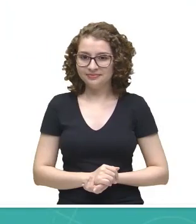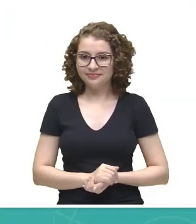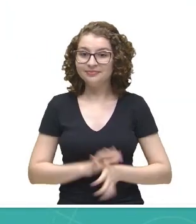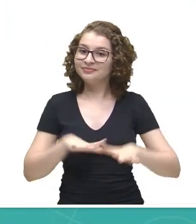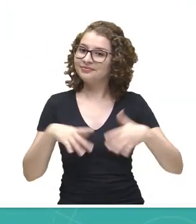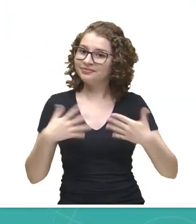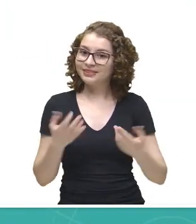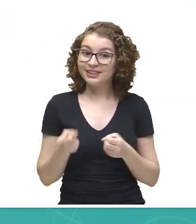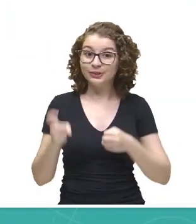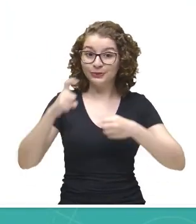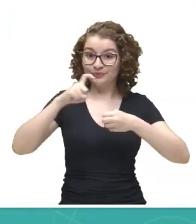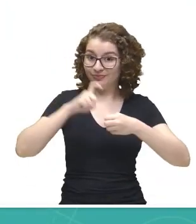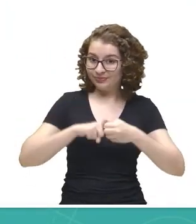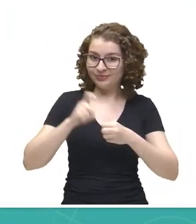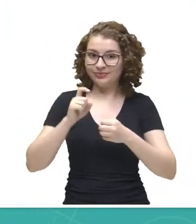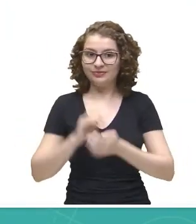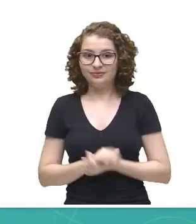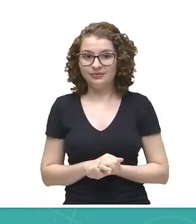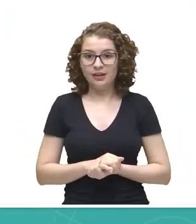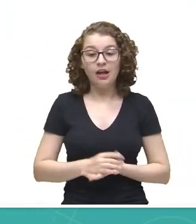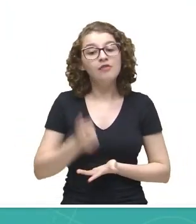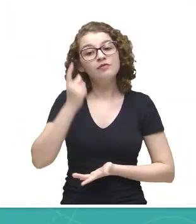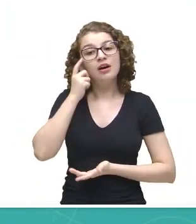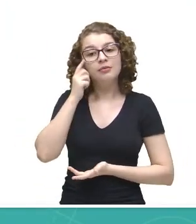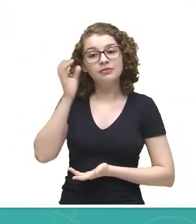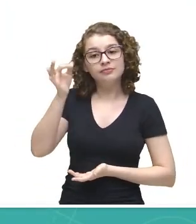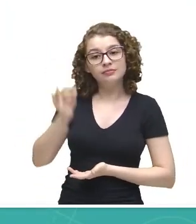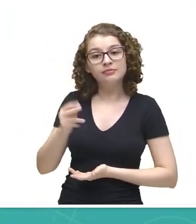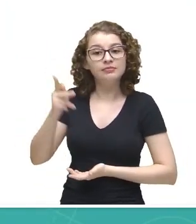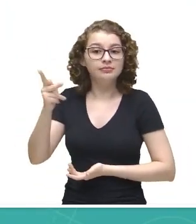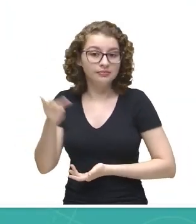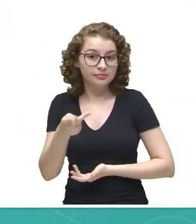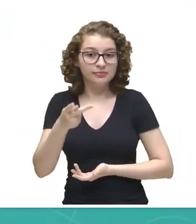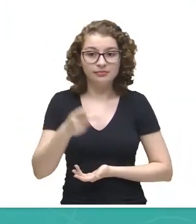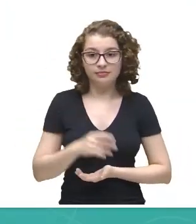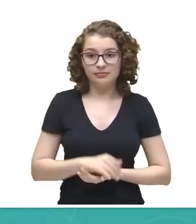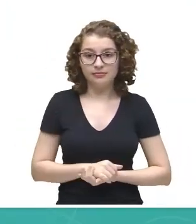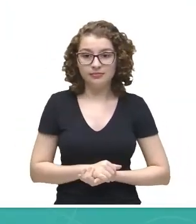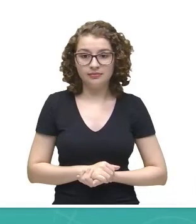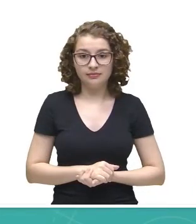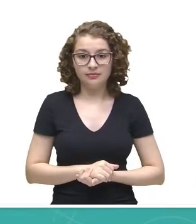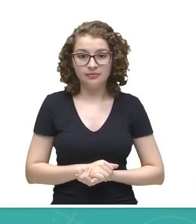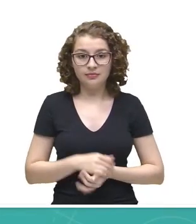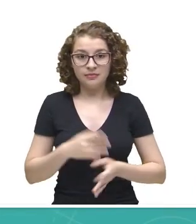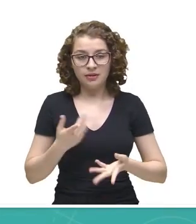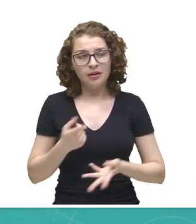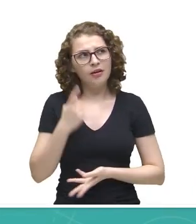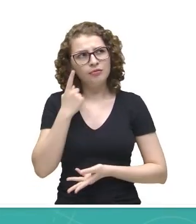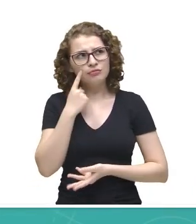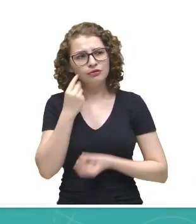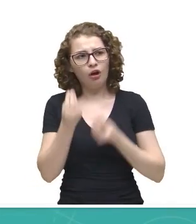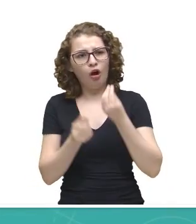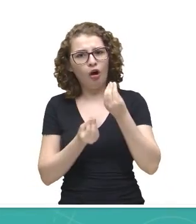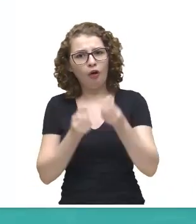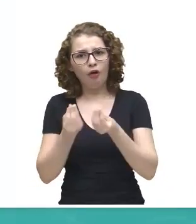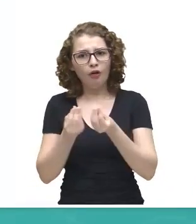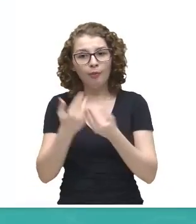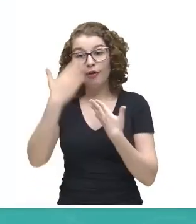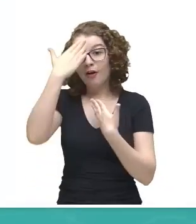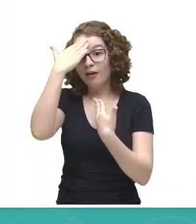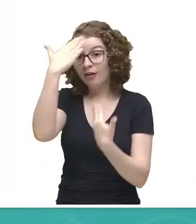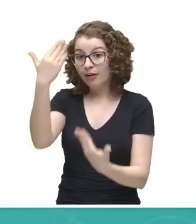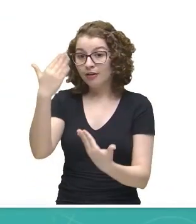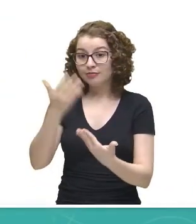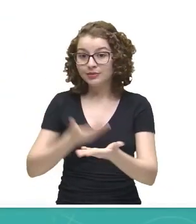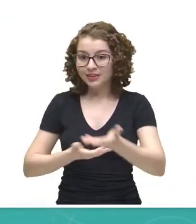Muito bem, estamos de volta para fazer a correção aí das nossas questões, né? Então a gente agradece a participação de